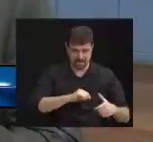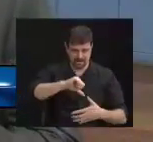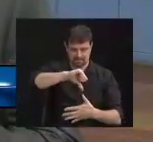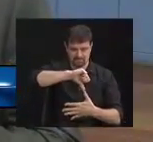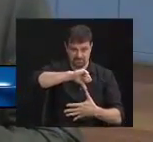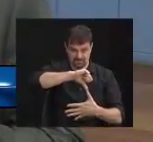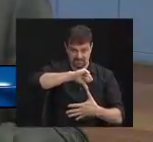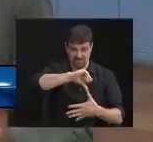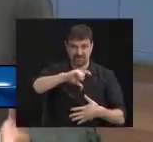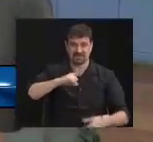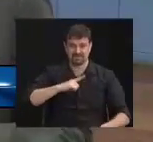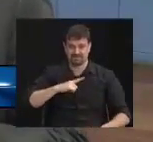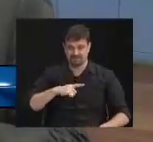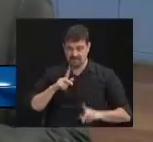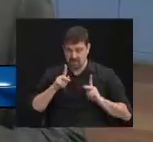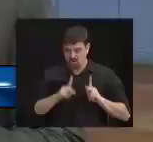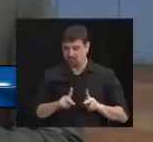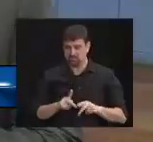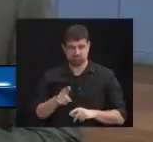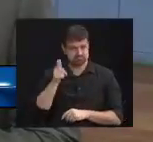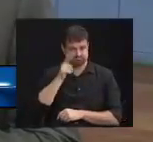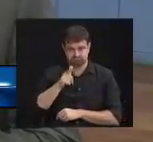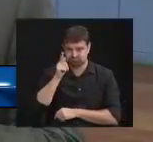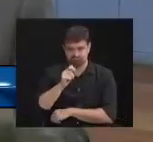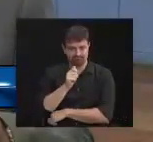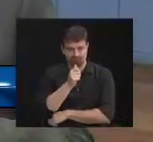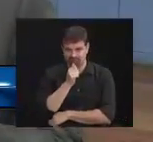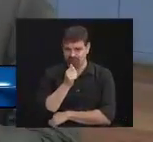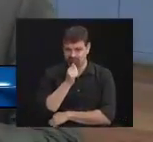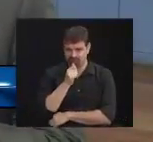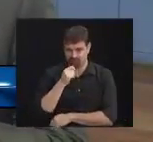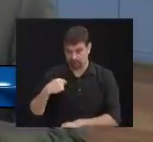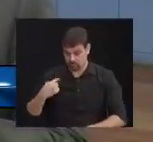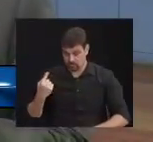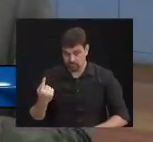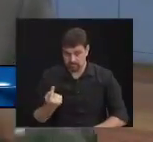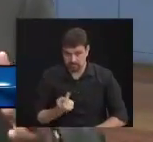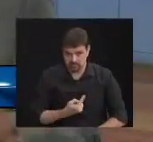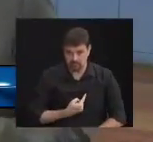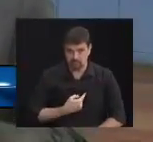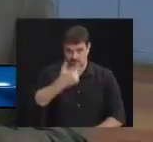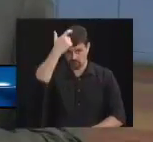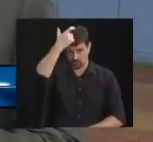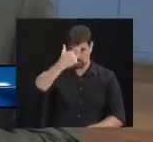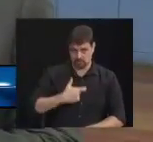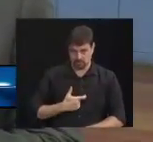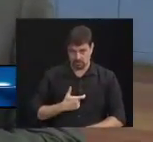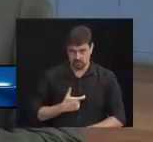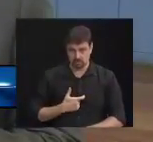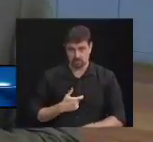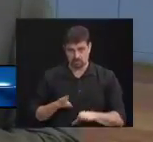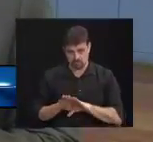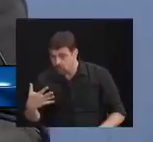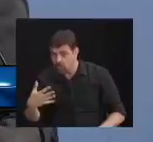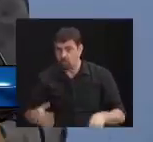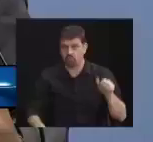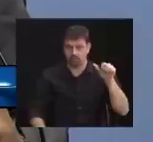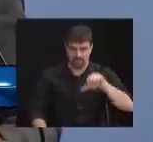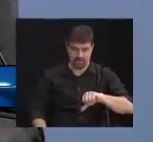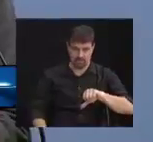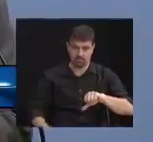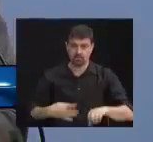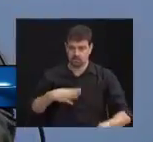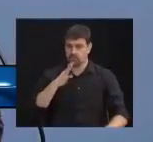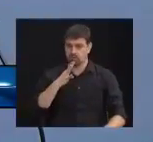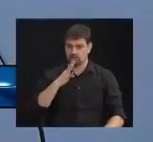embora o BRT seja a alternativa mais próxima de se concretizar na cidade, é preciso pensar no crescimento de Campinas. Eu